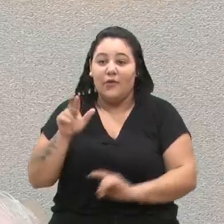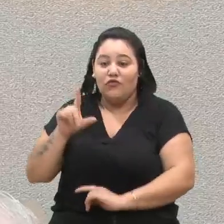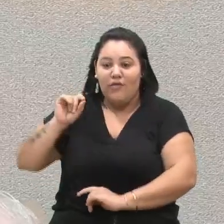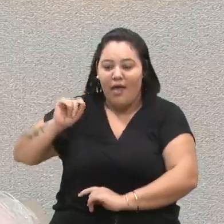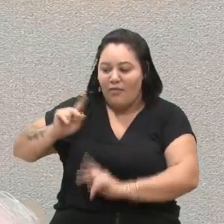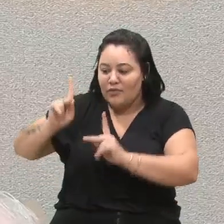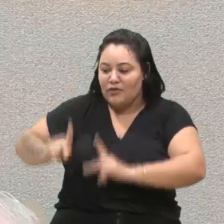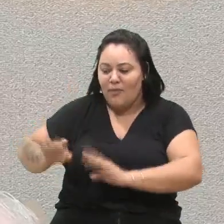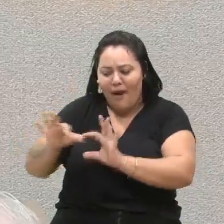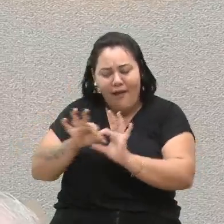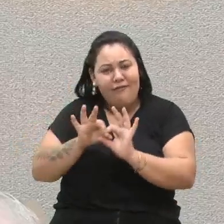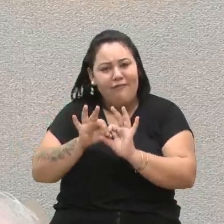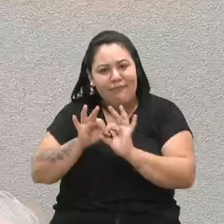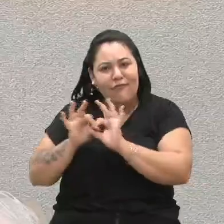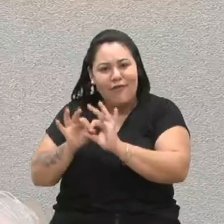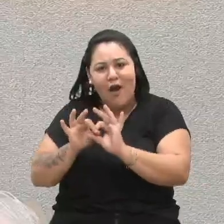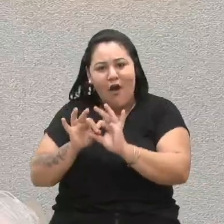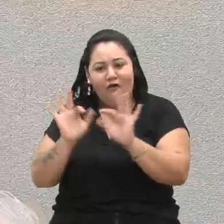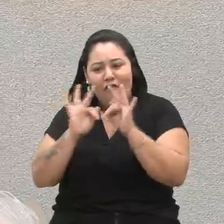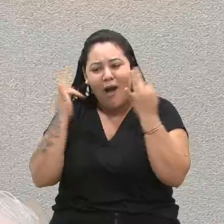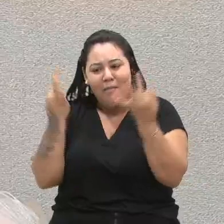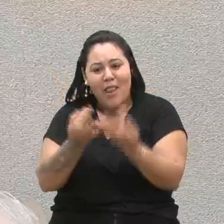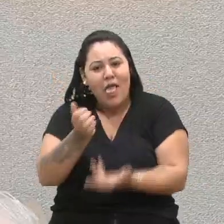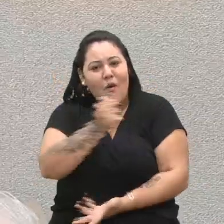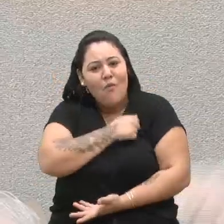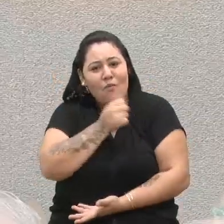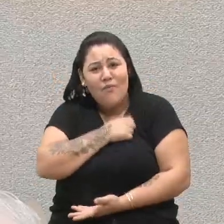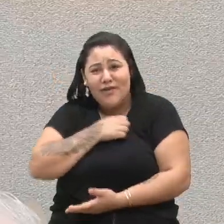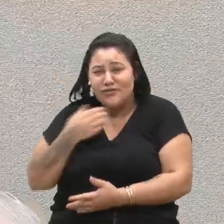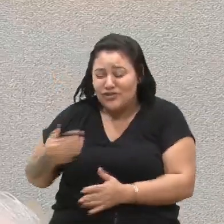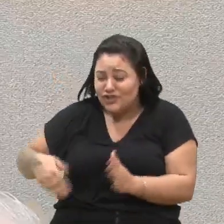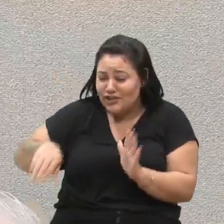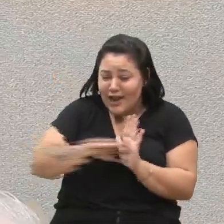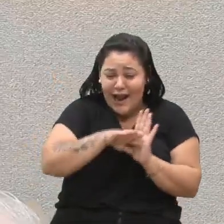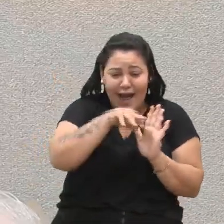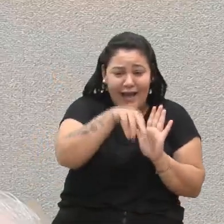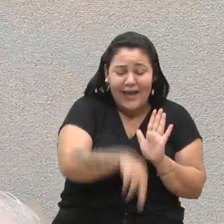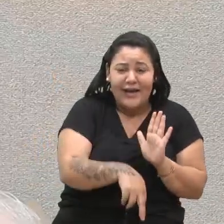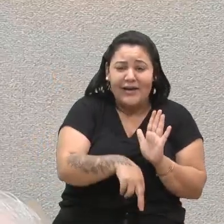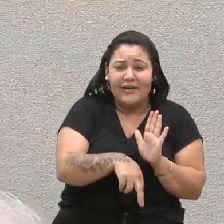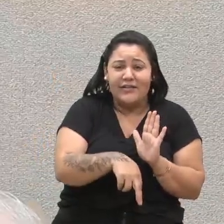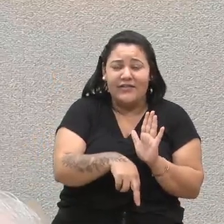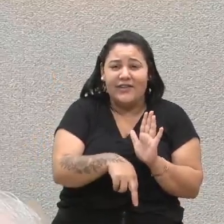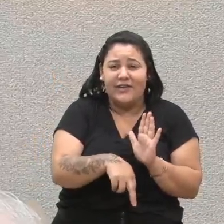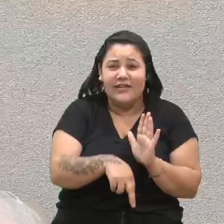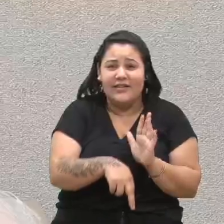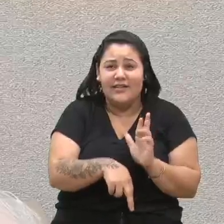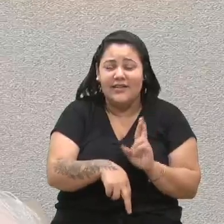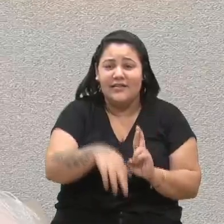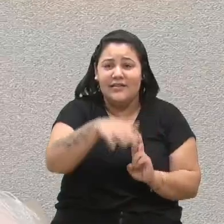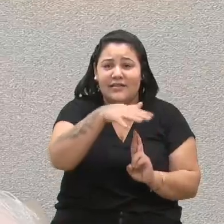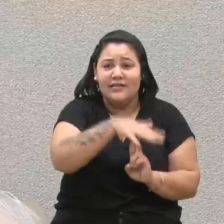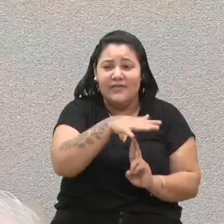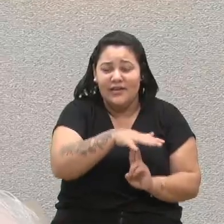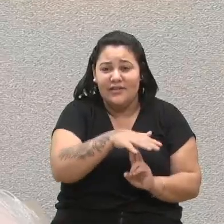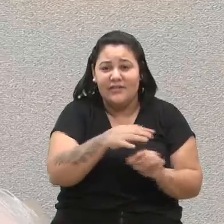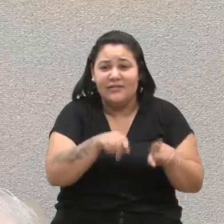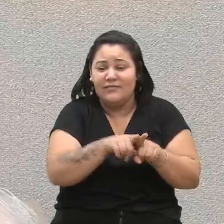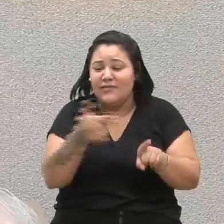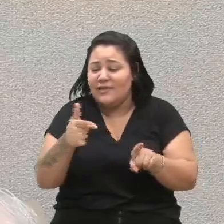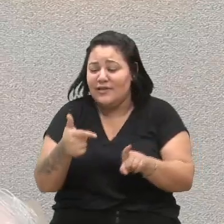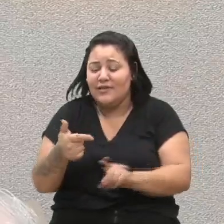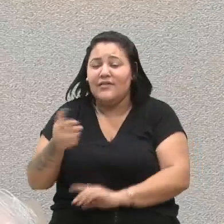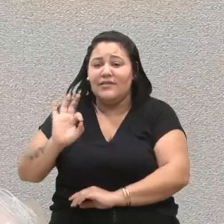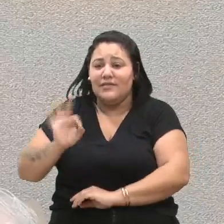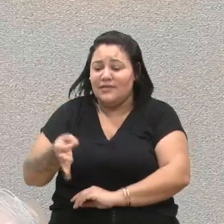uma família humilde, e chegar aqui na rodoviária e não ter um centavo para conseguir uma pensão, um lugar para morar, e ter morado